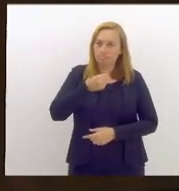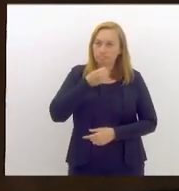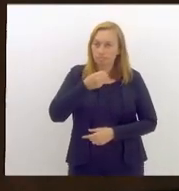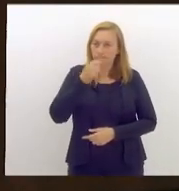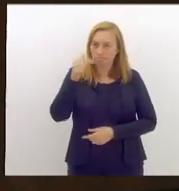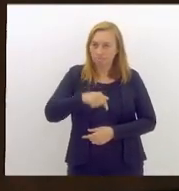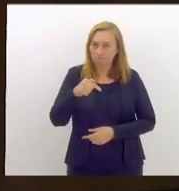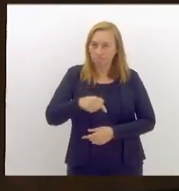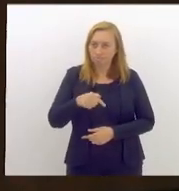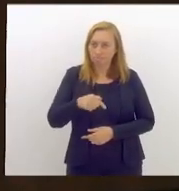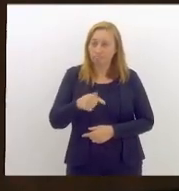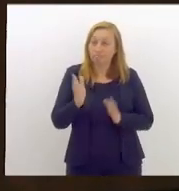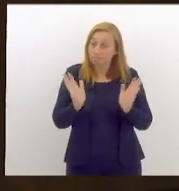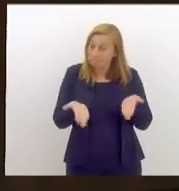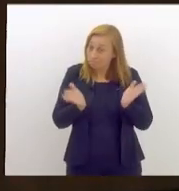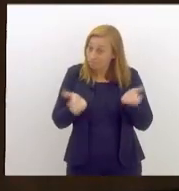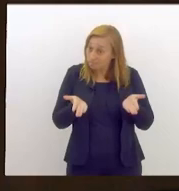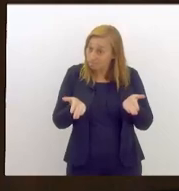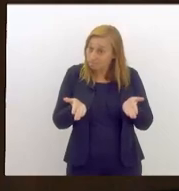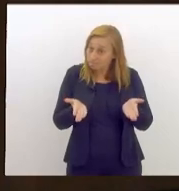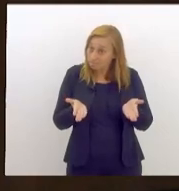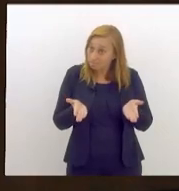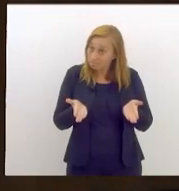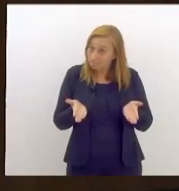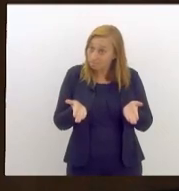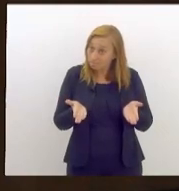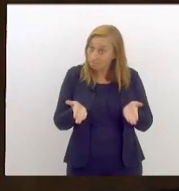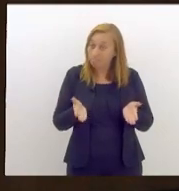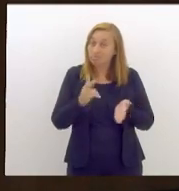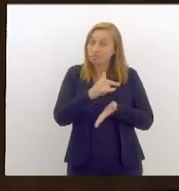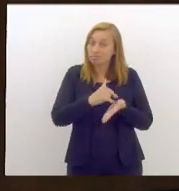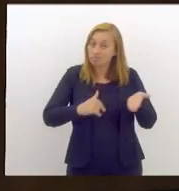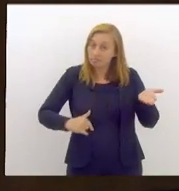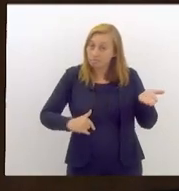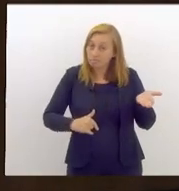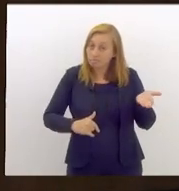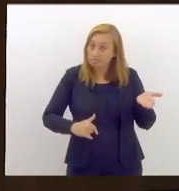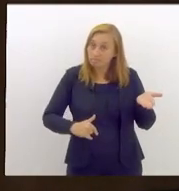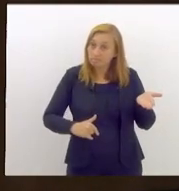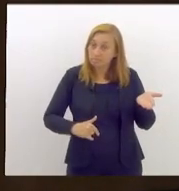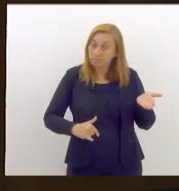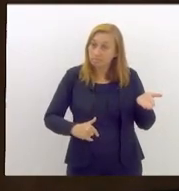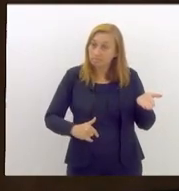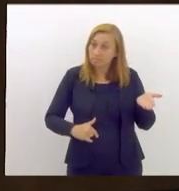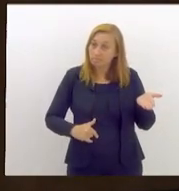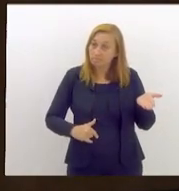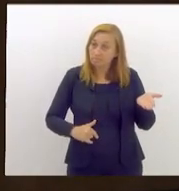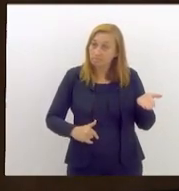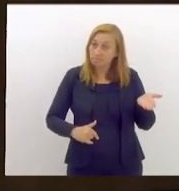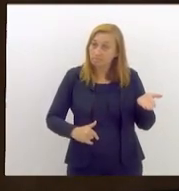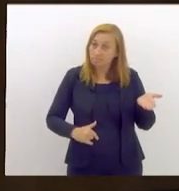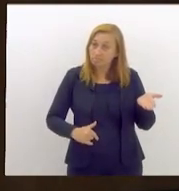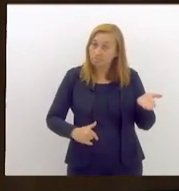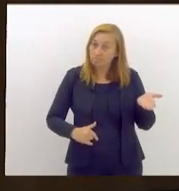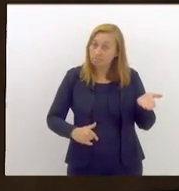que façam hoje ainda um documento de caráter